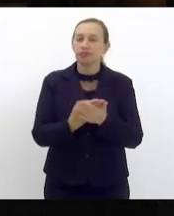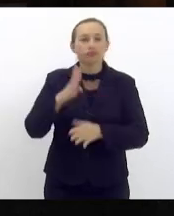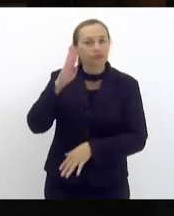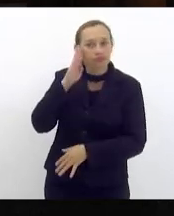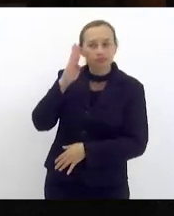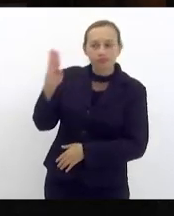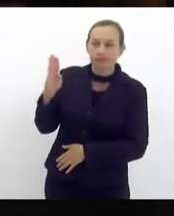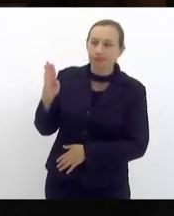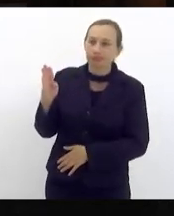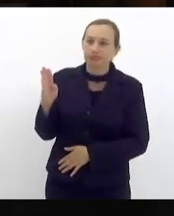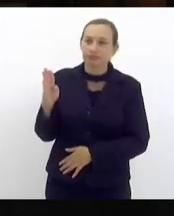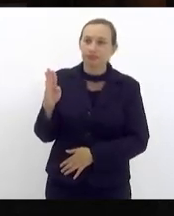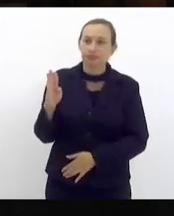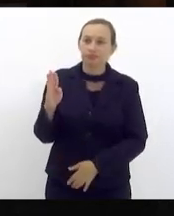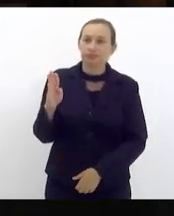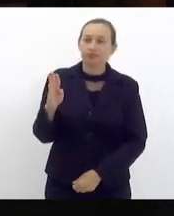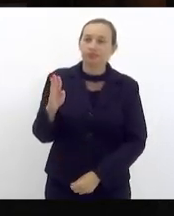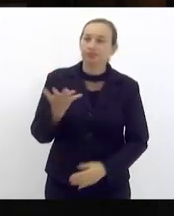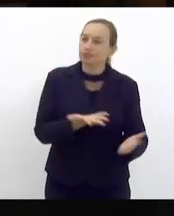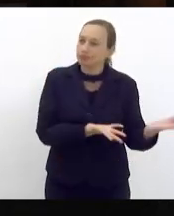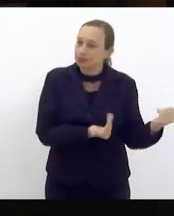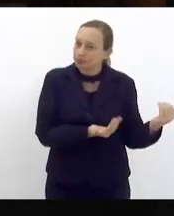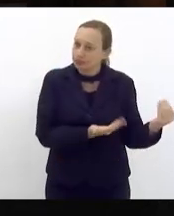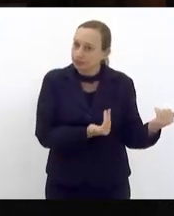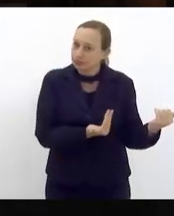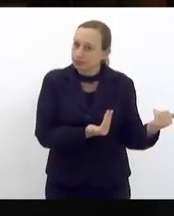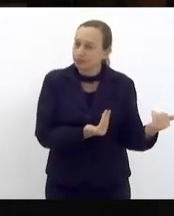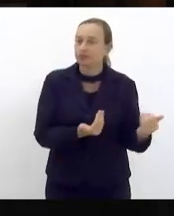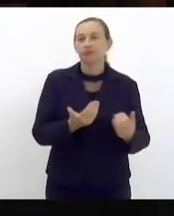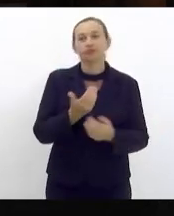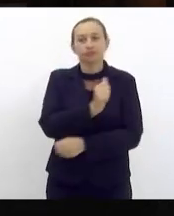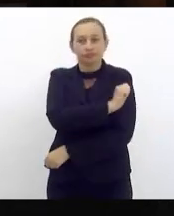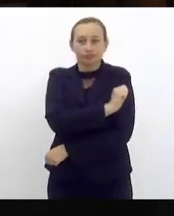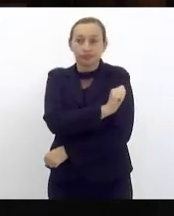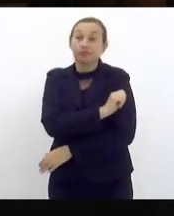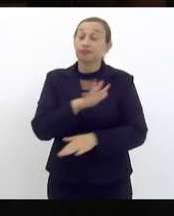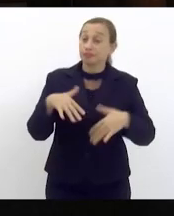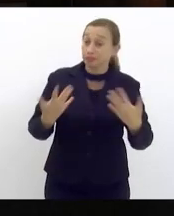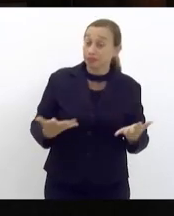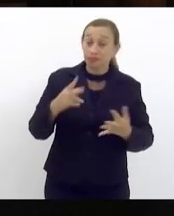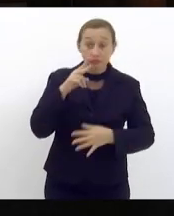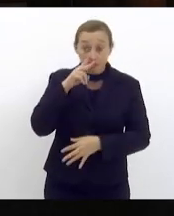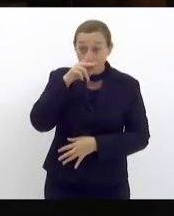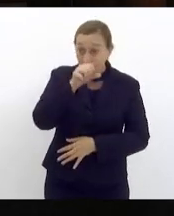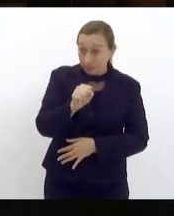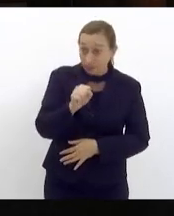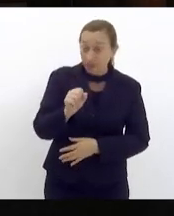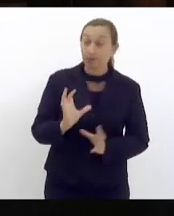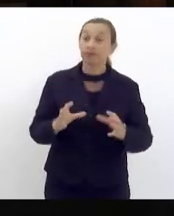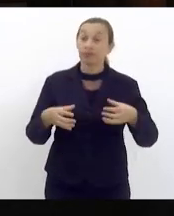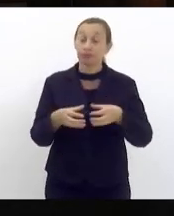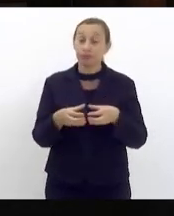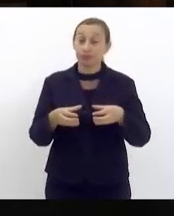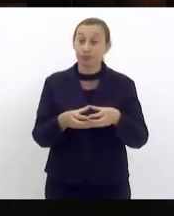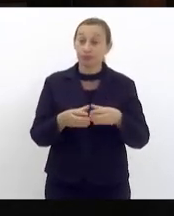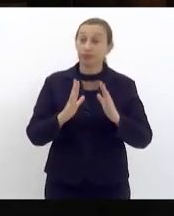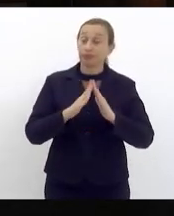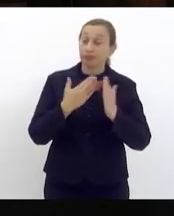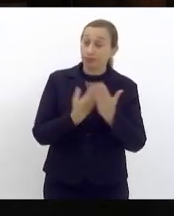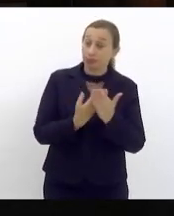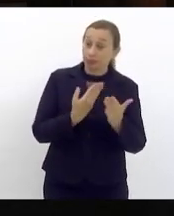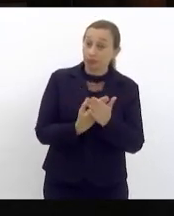especialmente a nossa juventude os nossos estudantes então fortalecimento dessa comunidade escolar